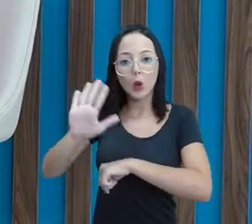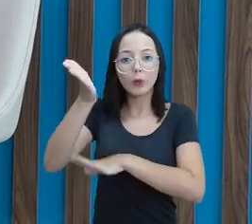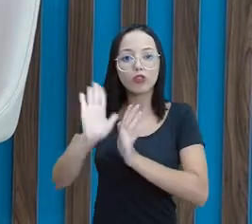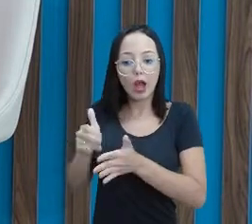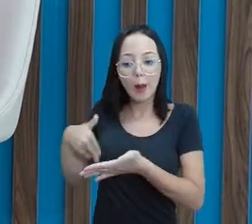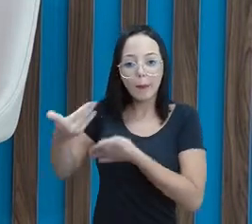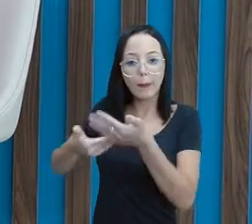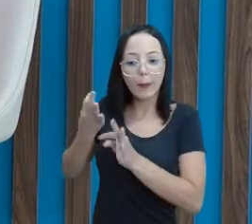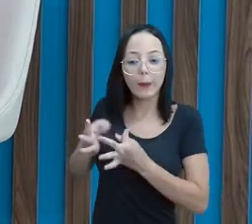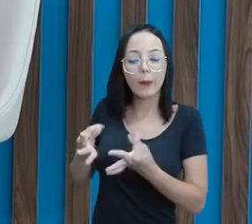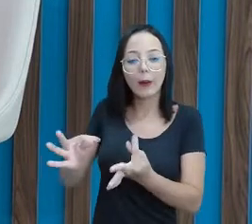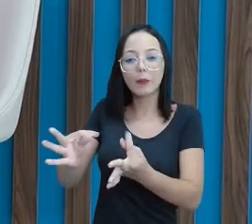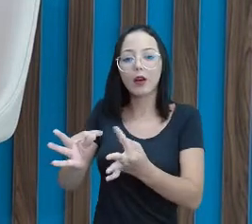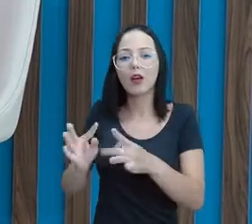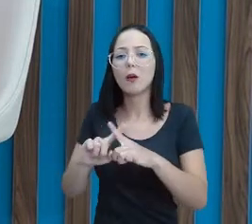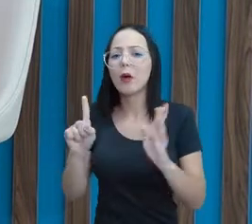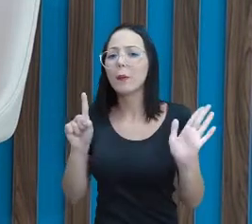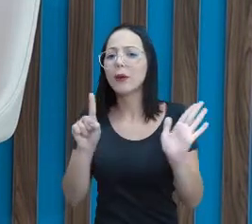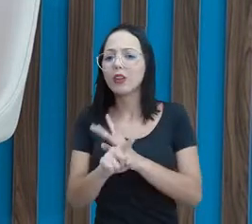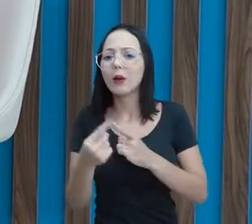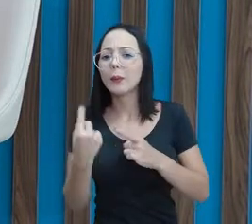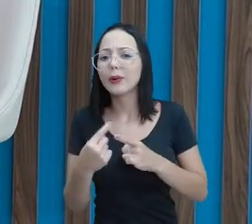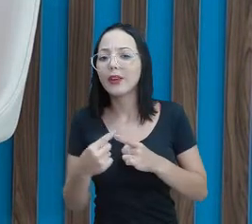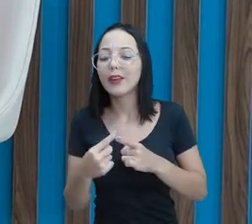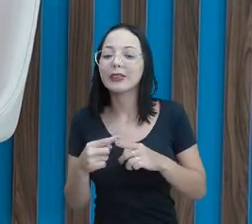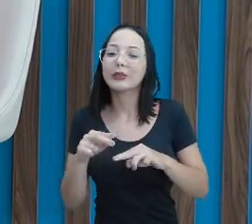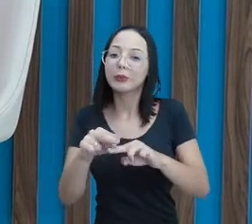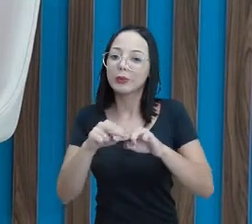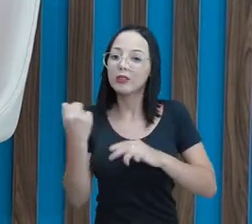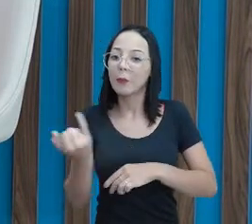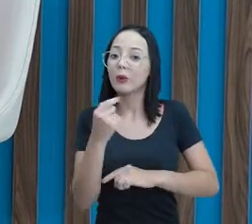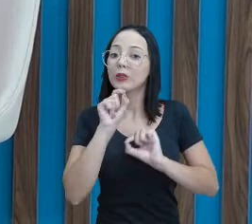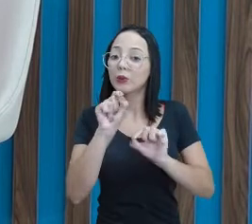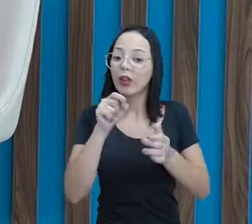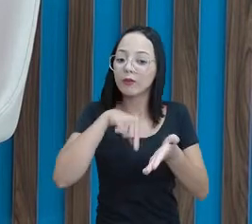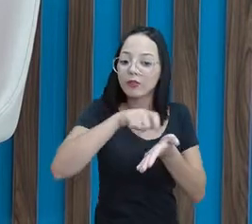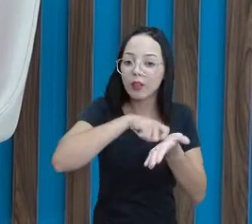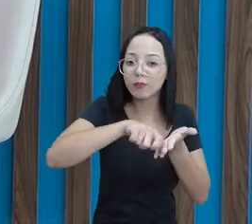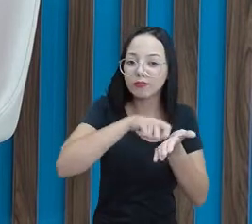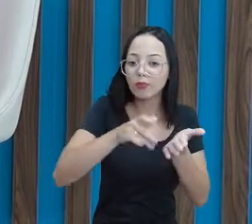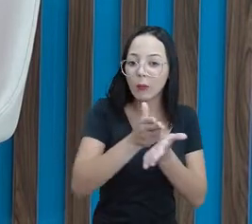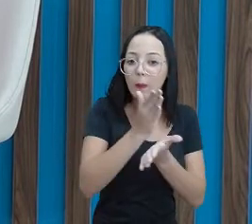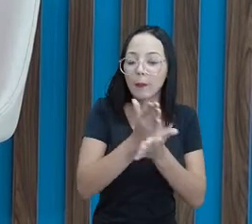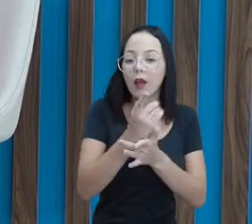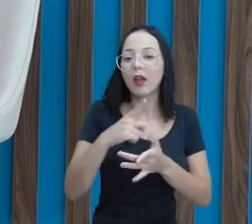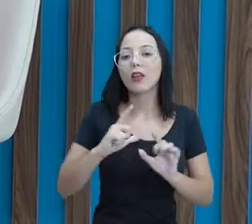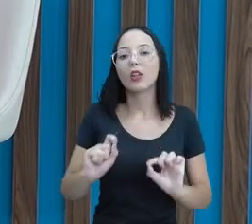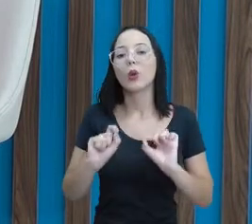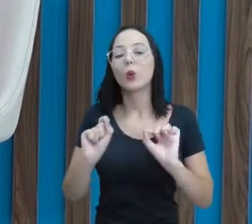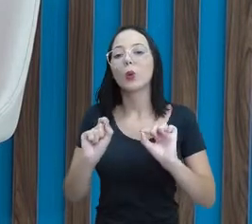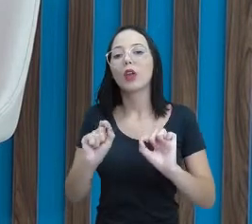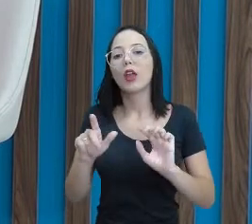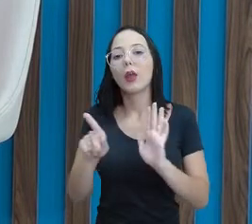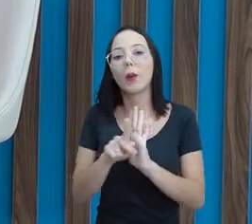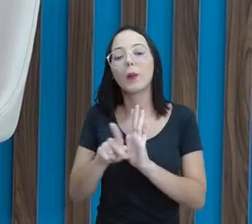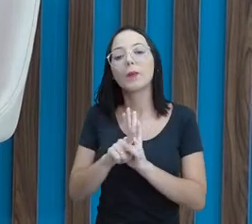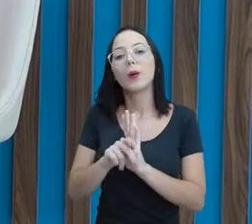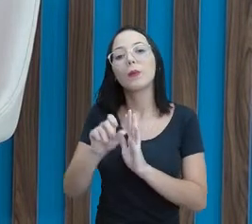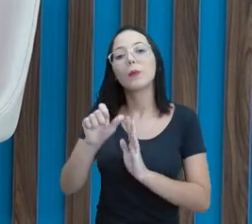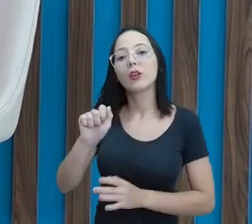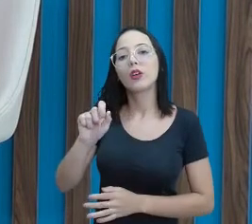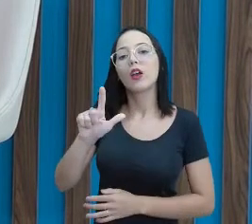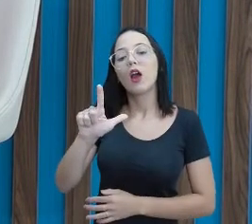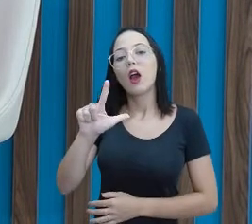pergunta, poxa, professor, por que isso? Por isso que é importante você estar aí com o seu caderninho, ó, anotando. Tem uma coisinha chamada de Alvará de